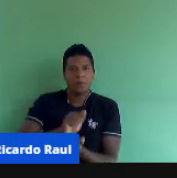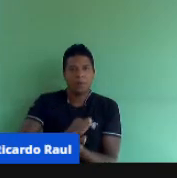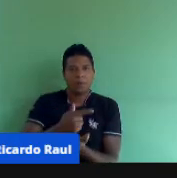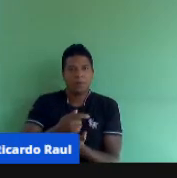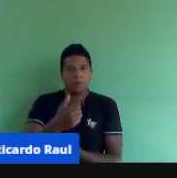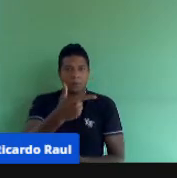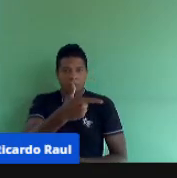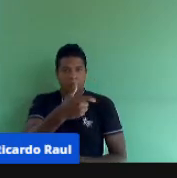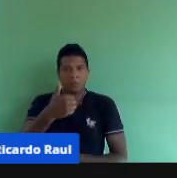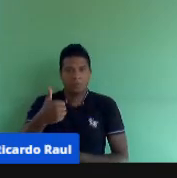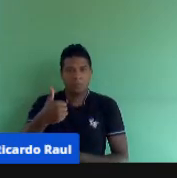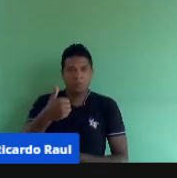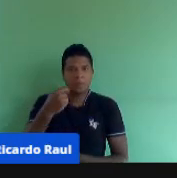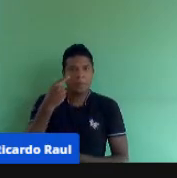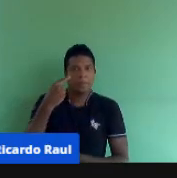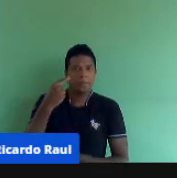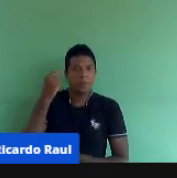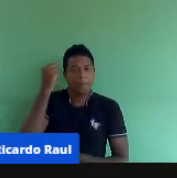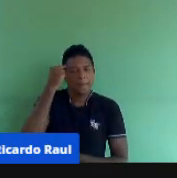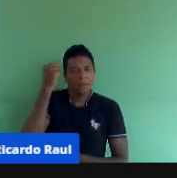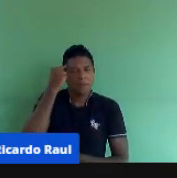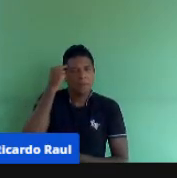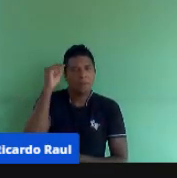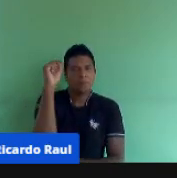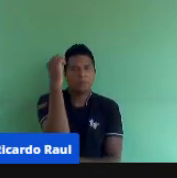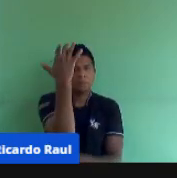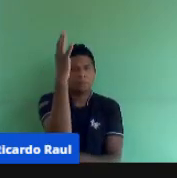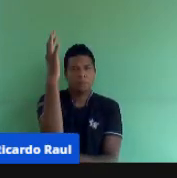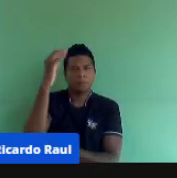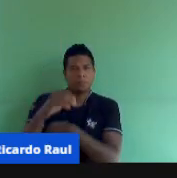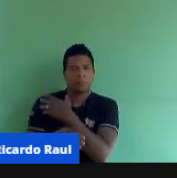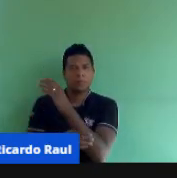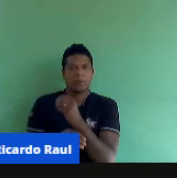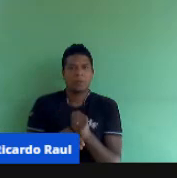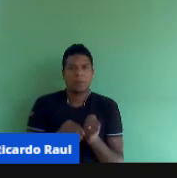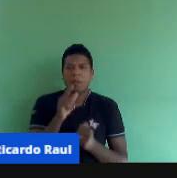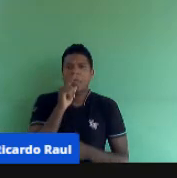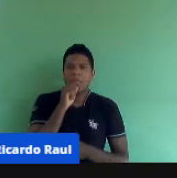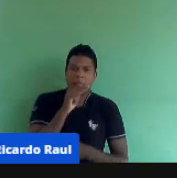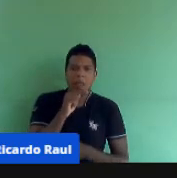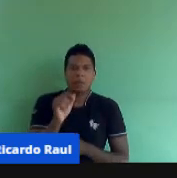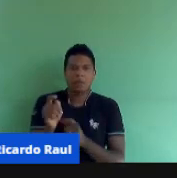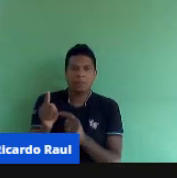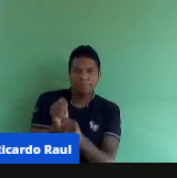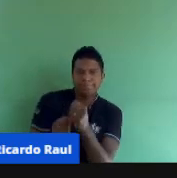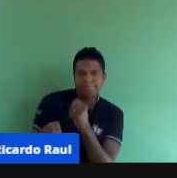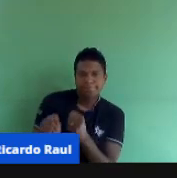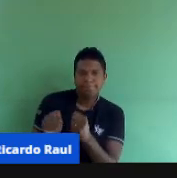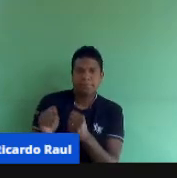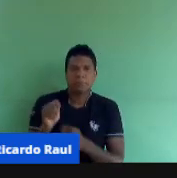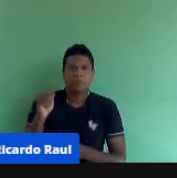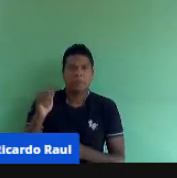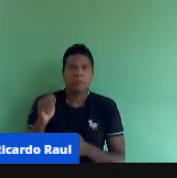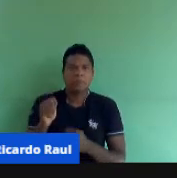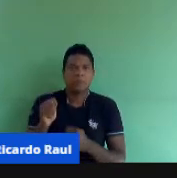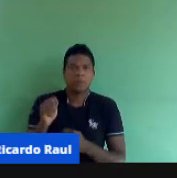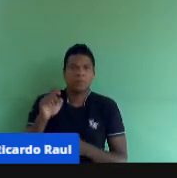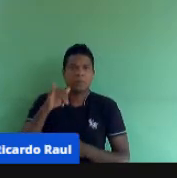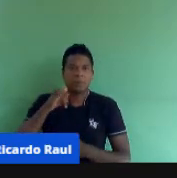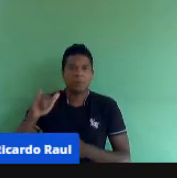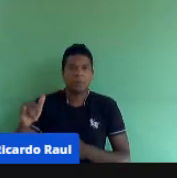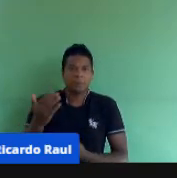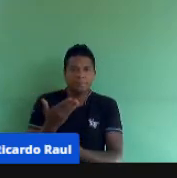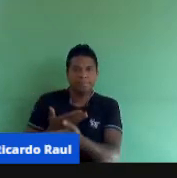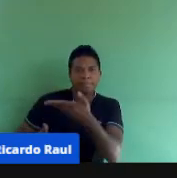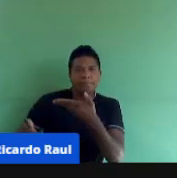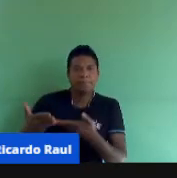nesse seu ambiente. Então, quando eu penso no meu ambiente, não é na água, na economia da água somente, da energia, mas nas relações que